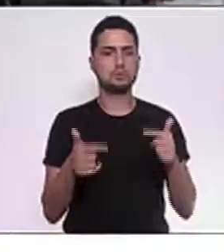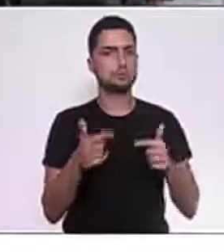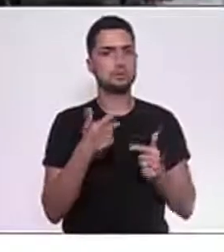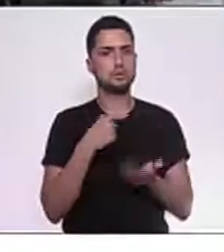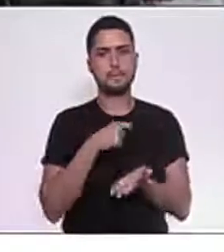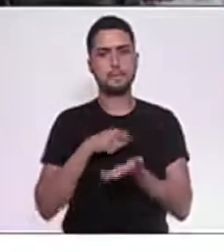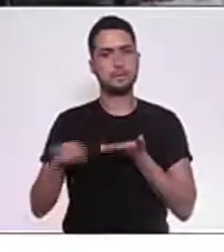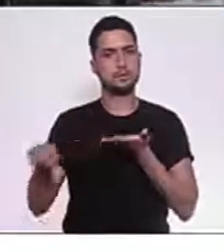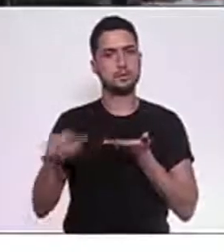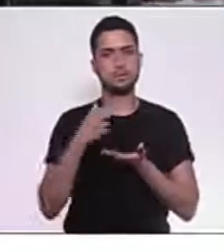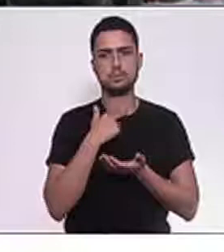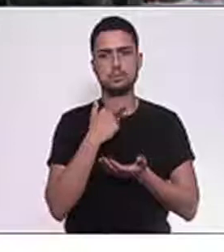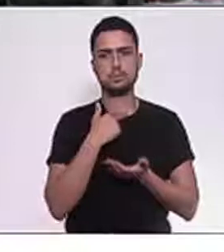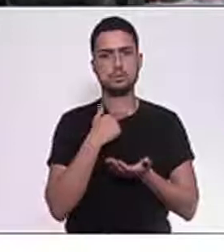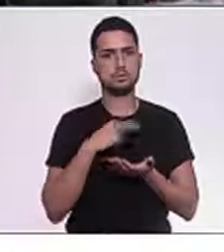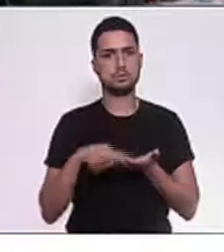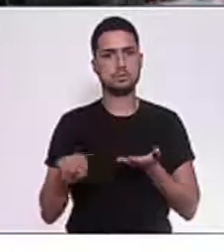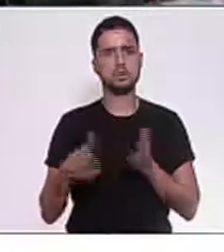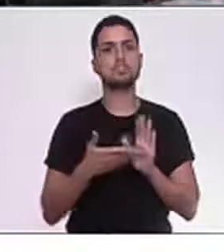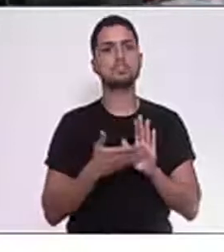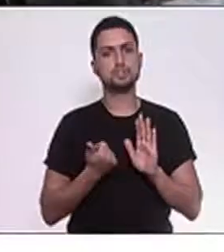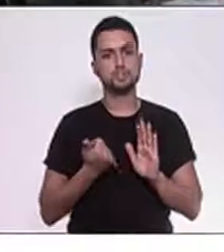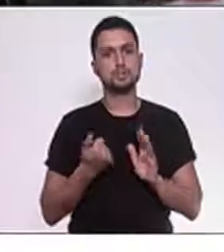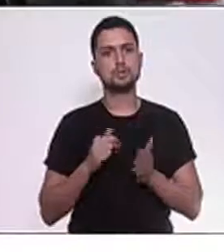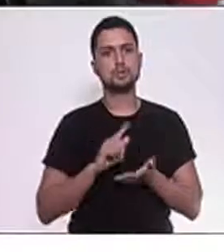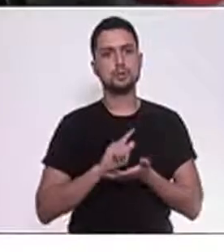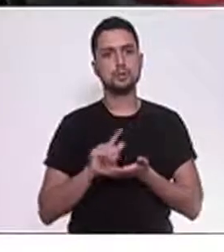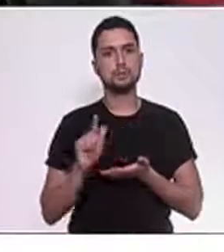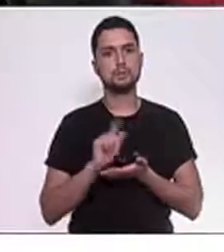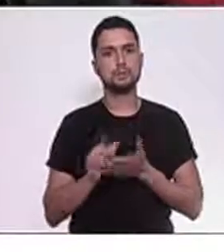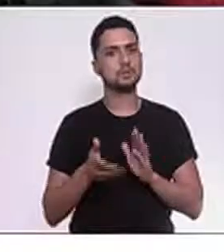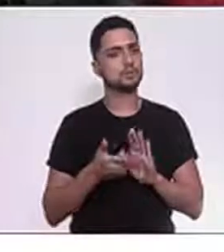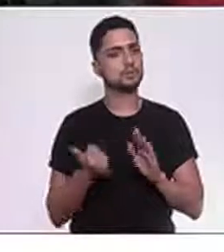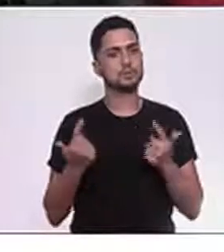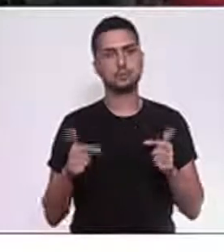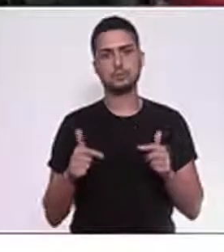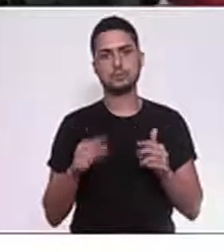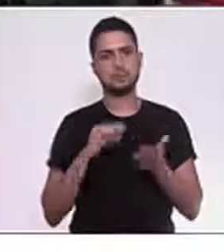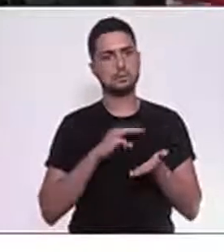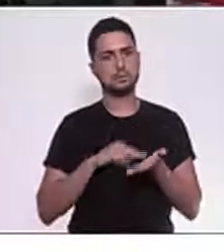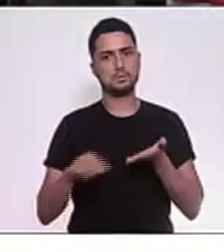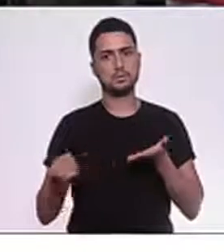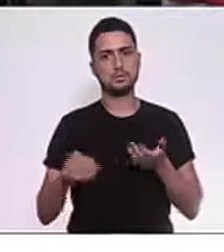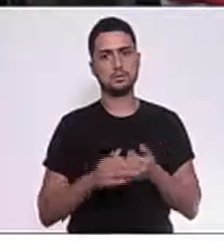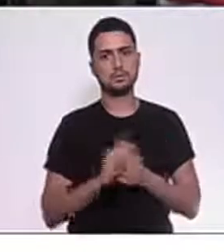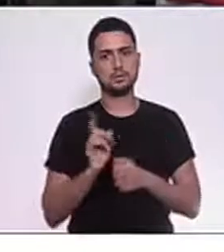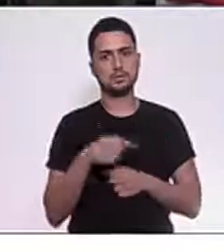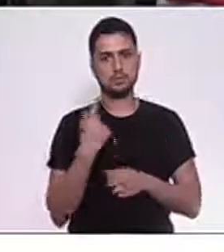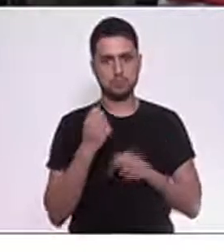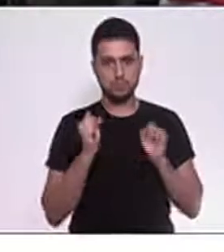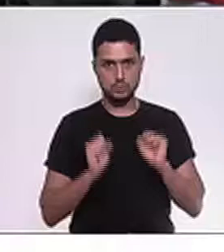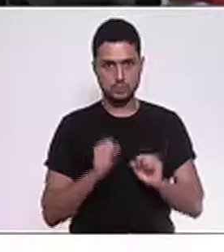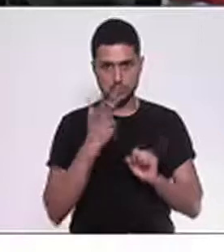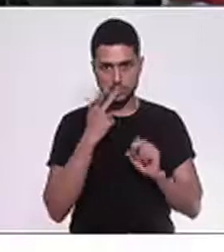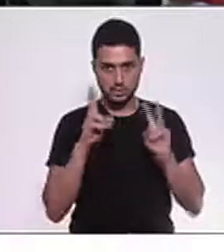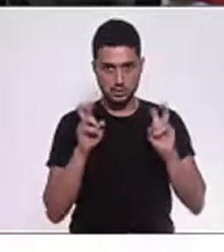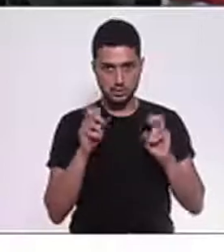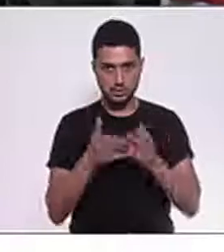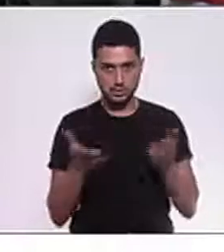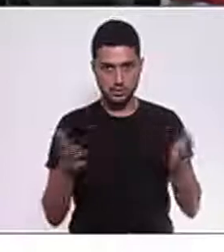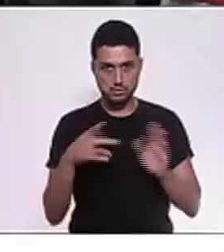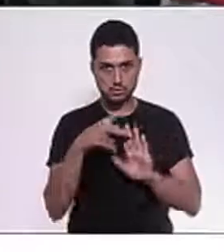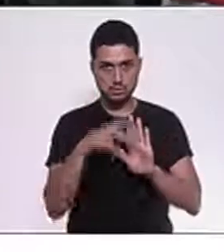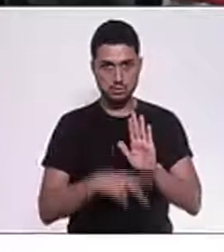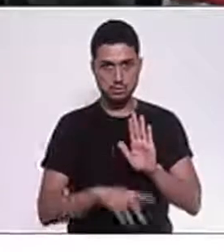a mensagem. Retirou a mensagem? Retirou a mensagem. Não tem mais mensagem aqui. E nós podemos tratar os deputados de fazer